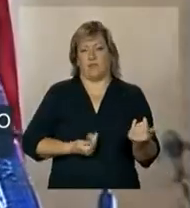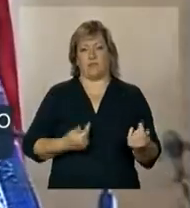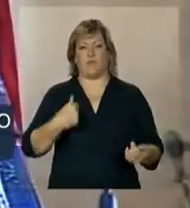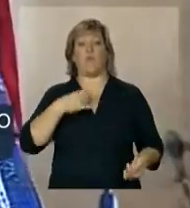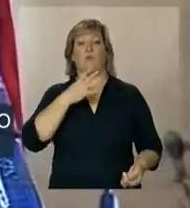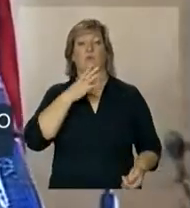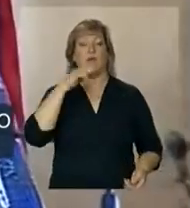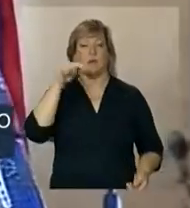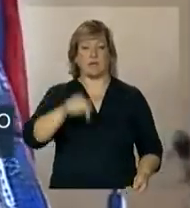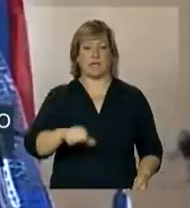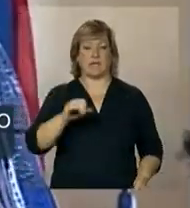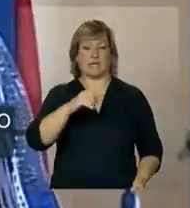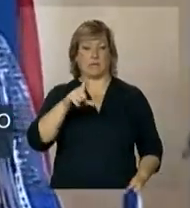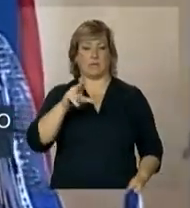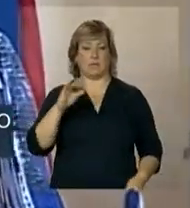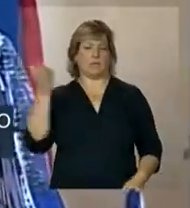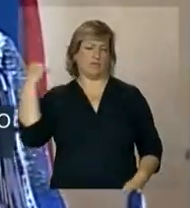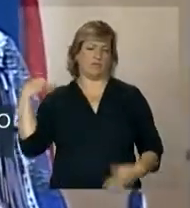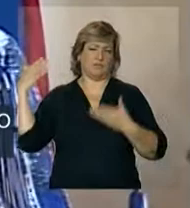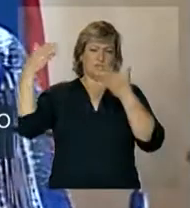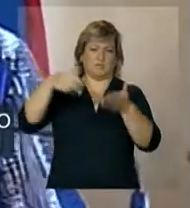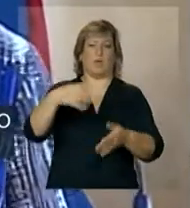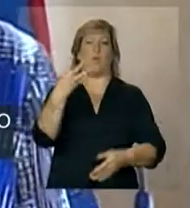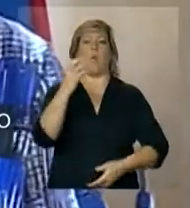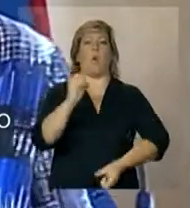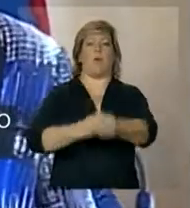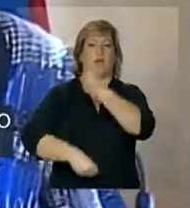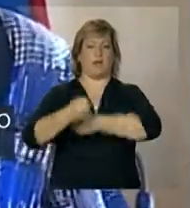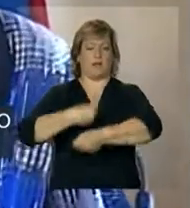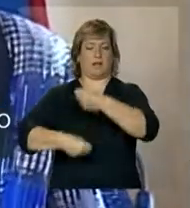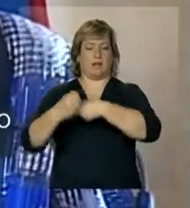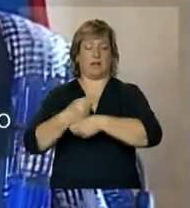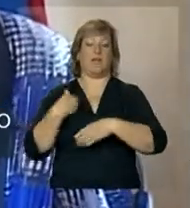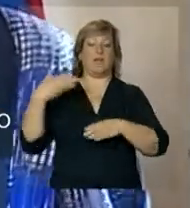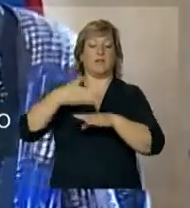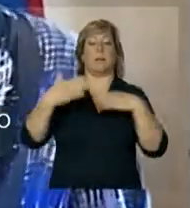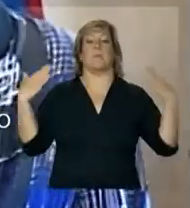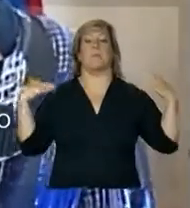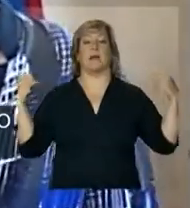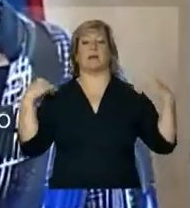São Luís há 40 anos atrás. Eu vim fazer turismo.